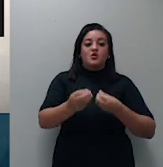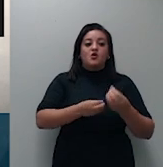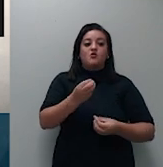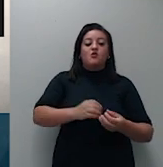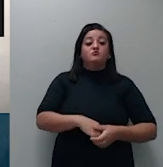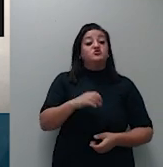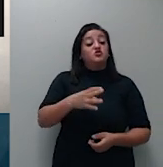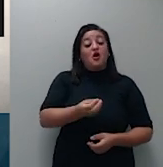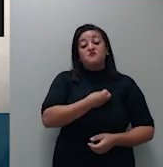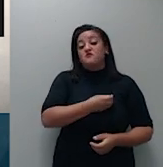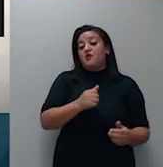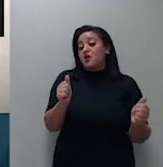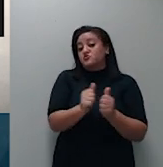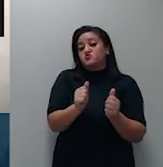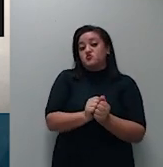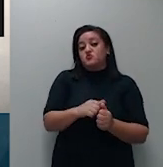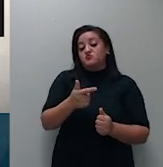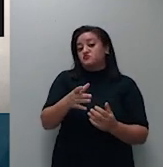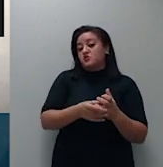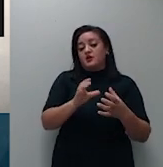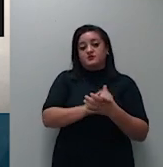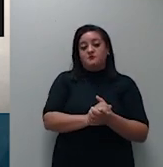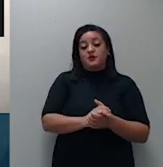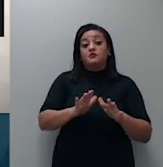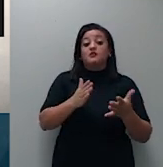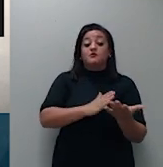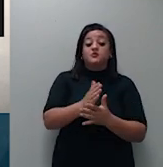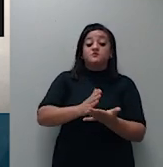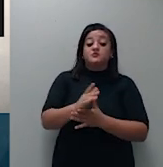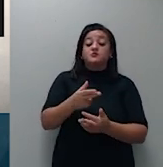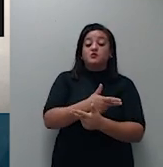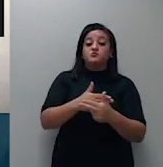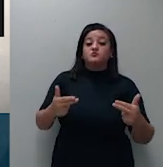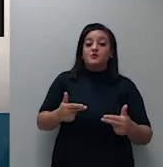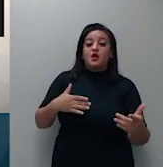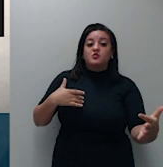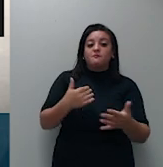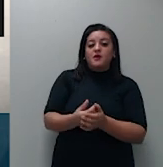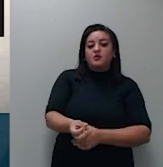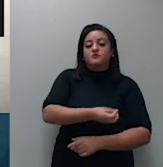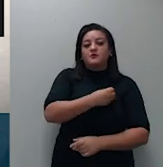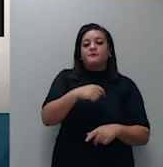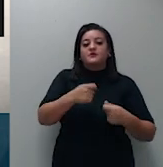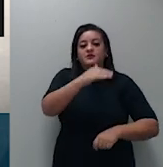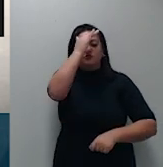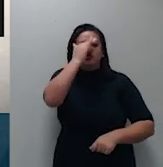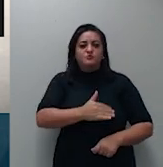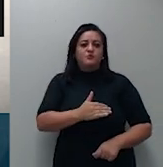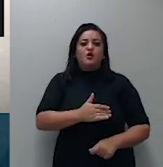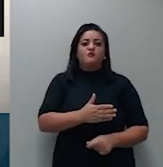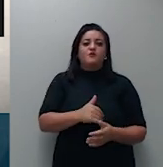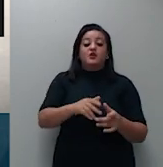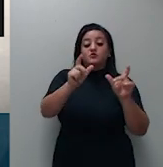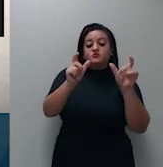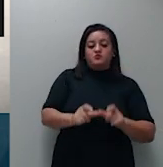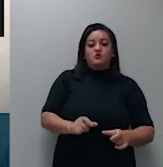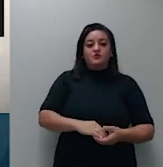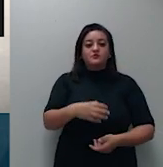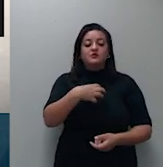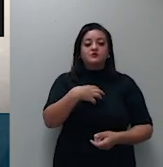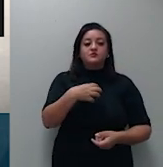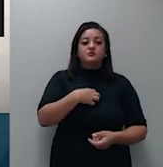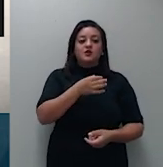considerados como combinar de forma que a divisão dos bens adquiridos durante a convivência Depende de prova do esforço comum